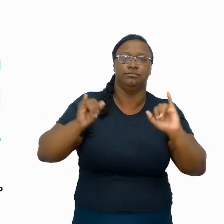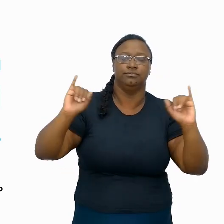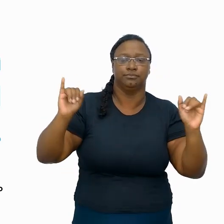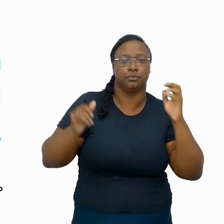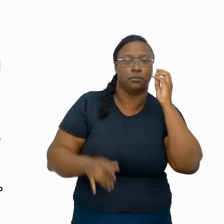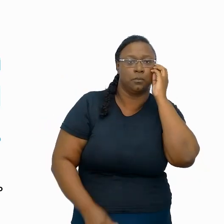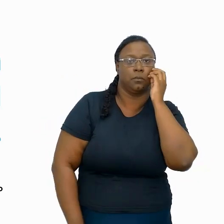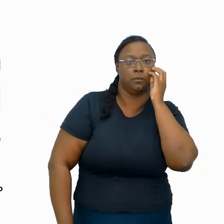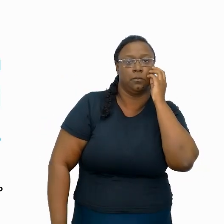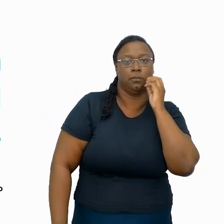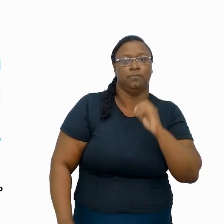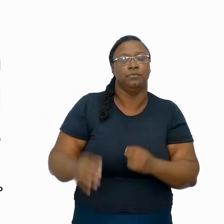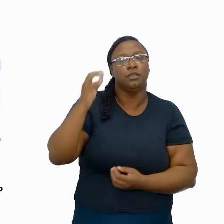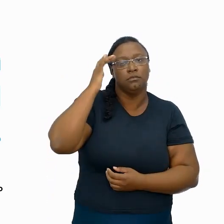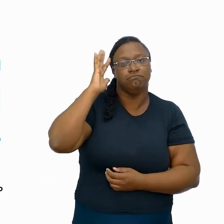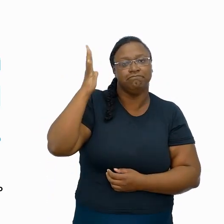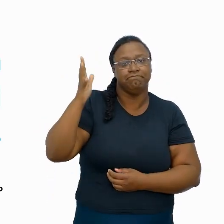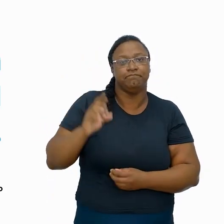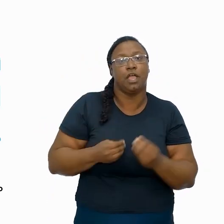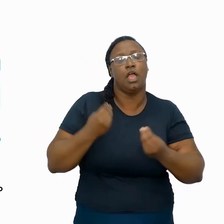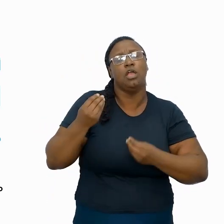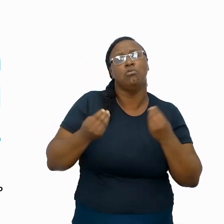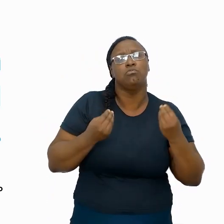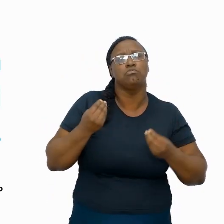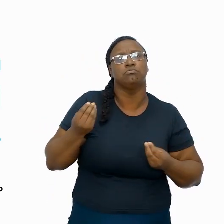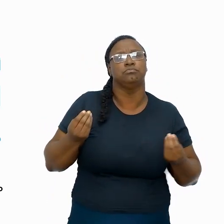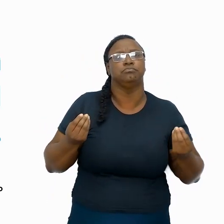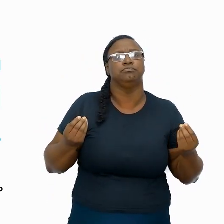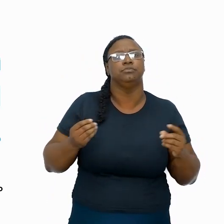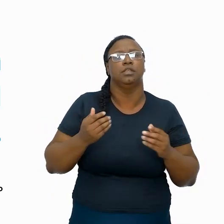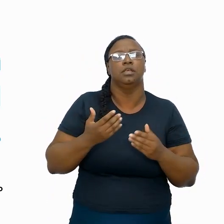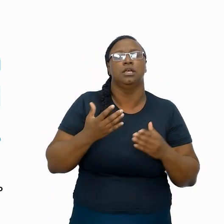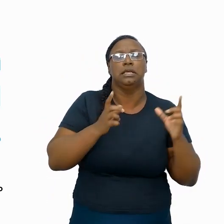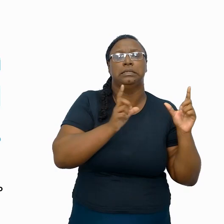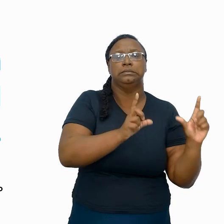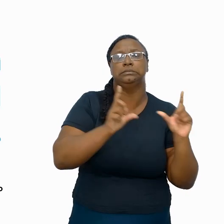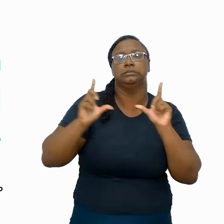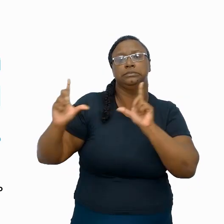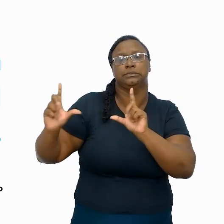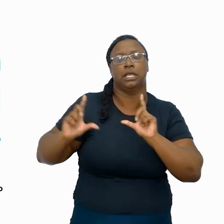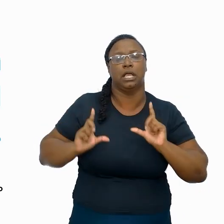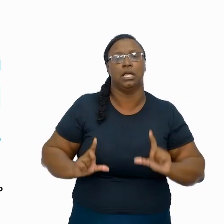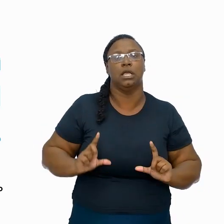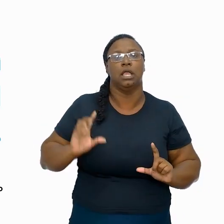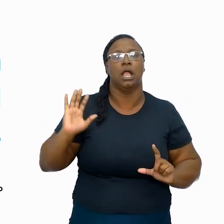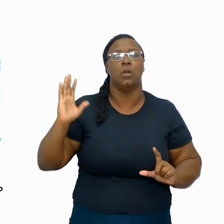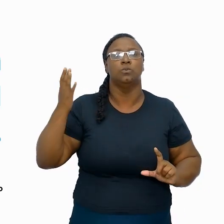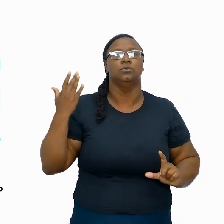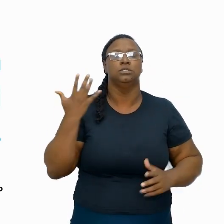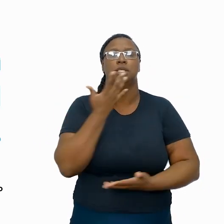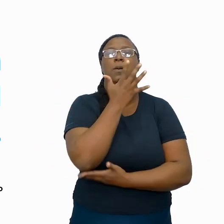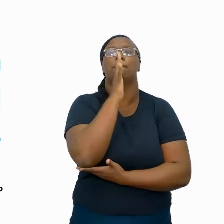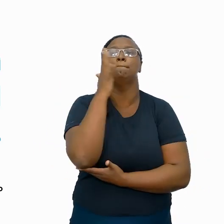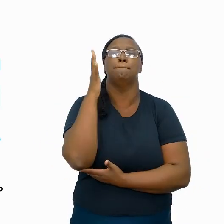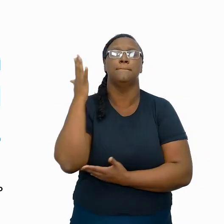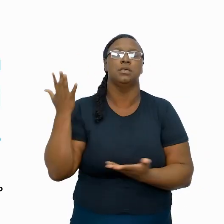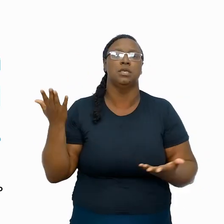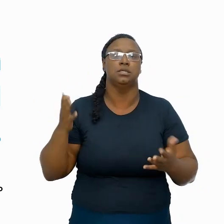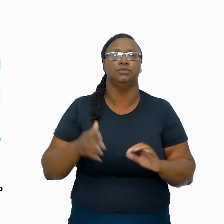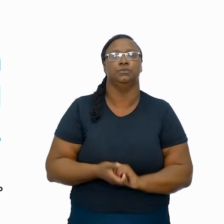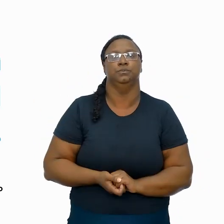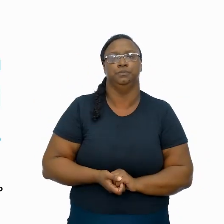né, sobre como essas formas de produção de energia impactam o nosso ambiente.